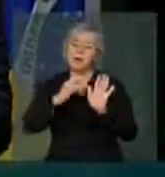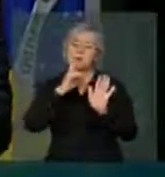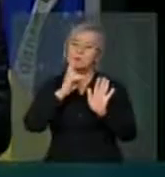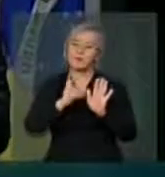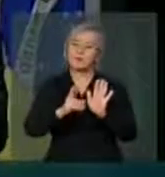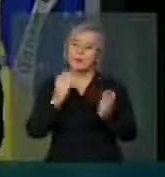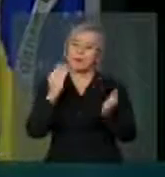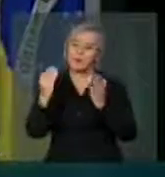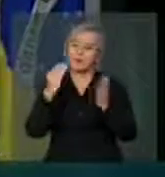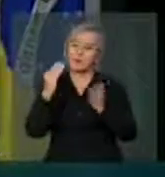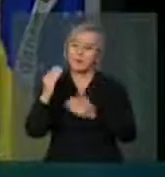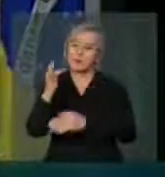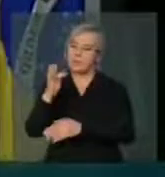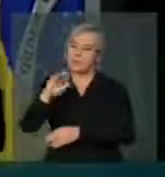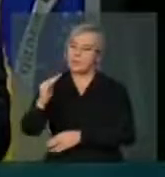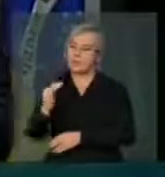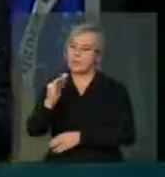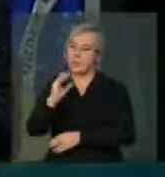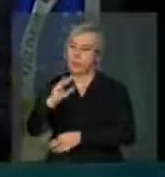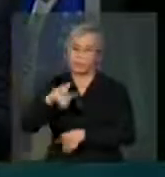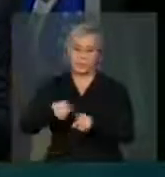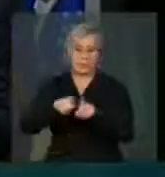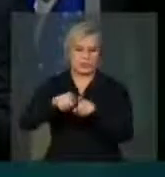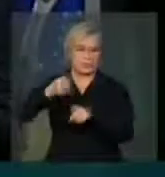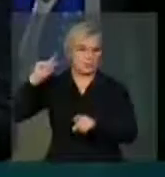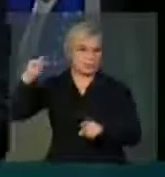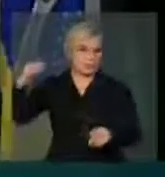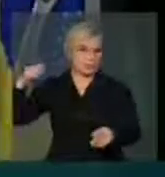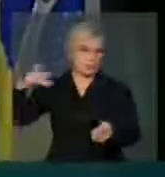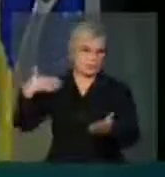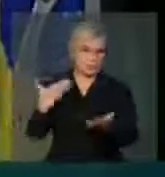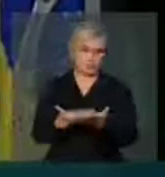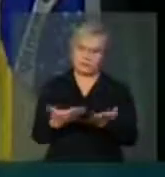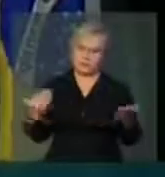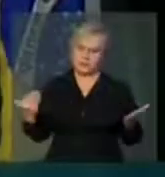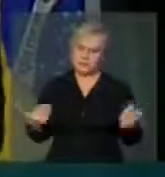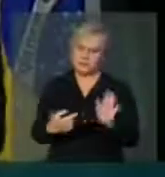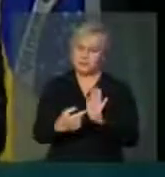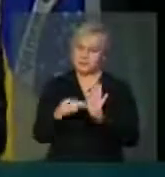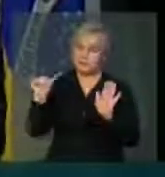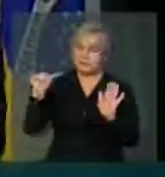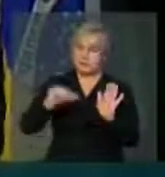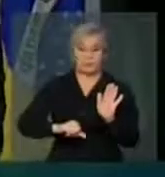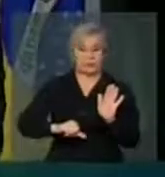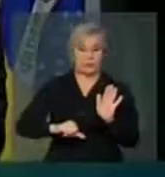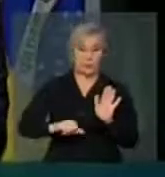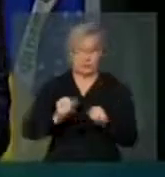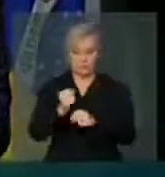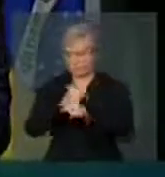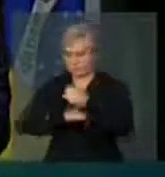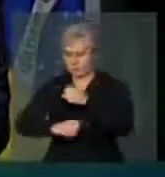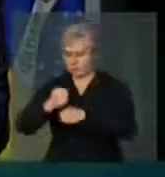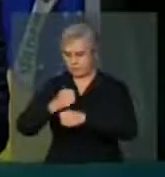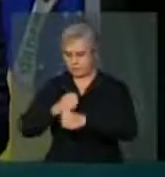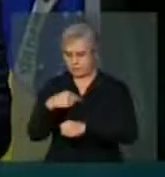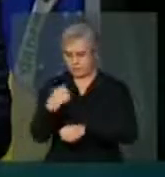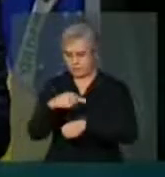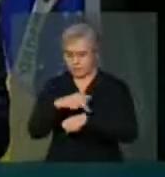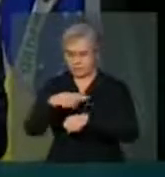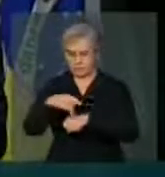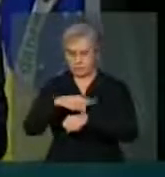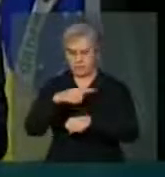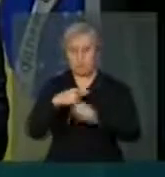e tem a terceira pior média da história republicana brasileira. No ano passado, o nosso país registrou o